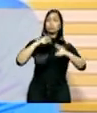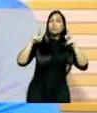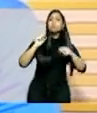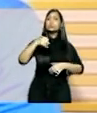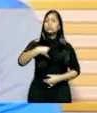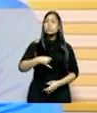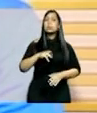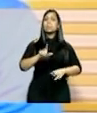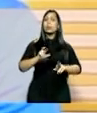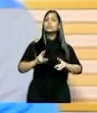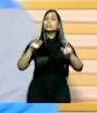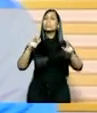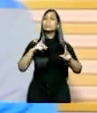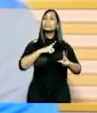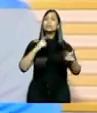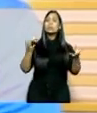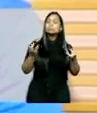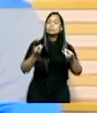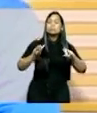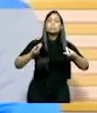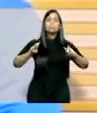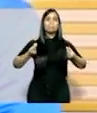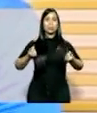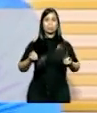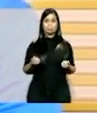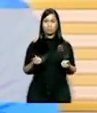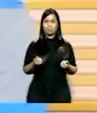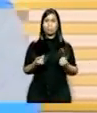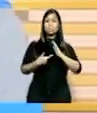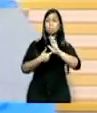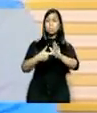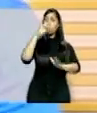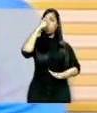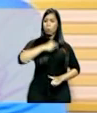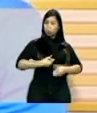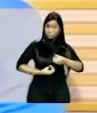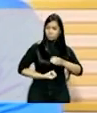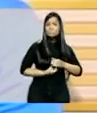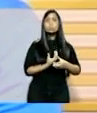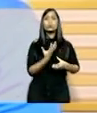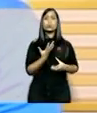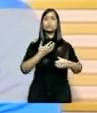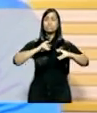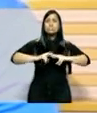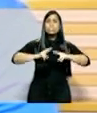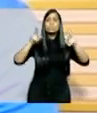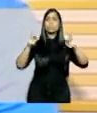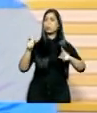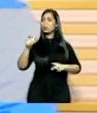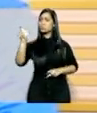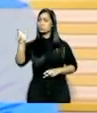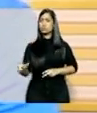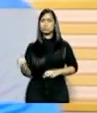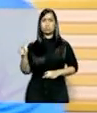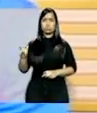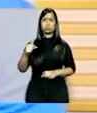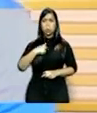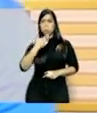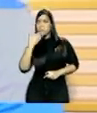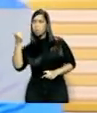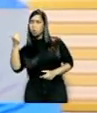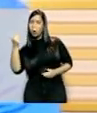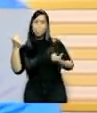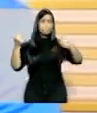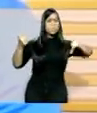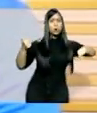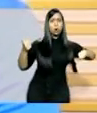a diferença é que traz uma riqueza, né? A diferença é que mostra que a minha origem, ela é diferente da do outro. E não significa que eu seja melhor ou